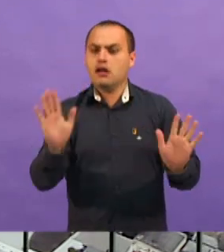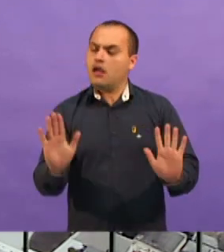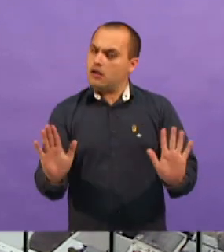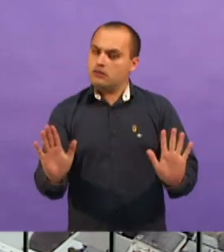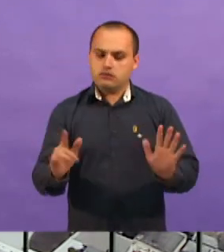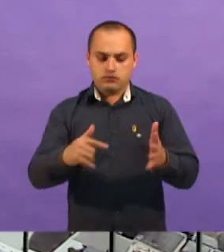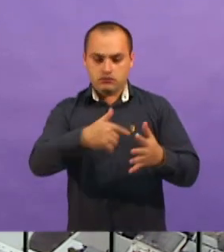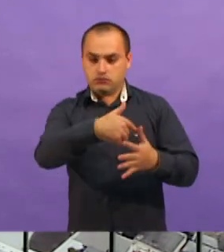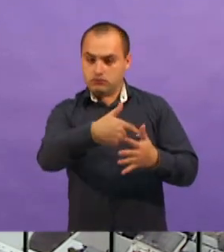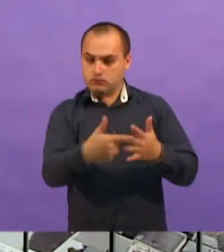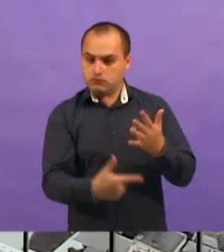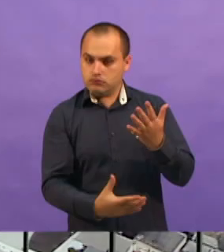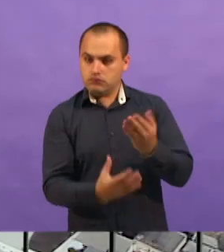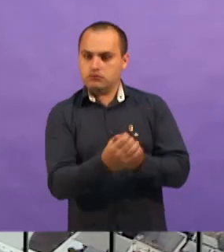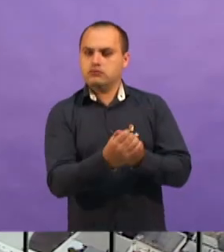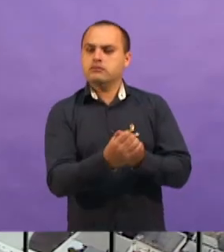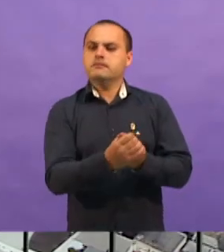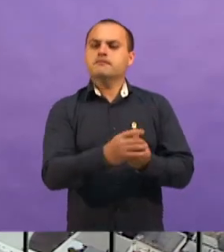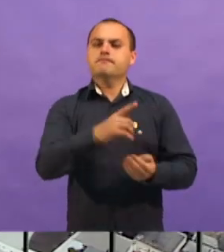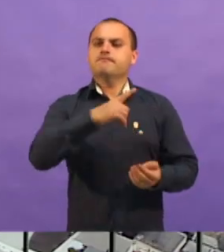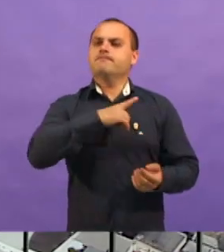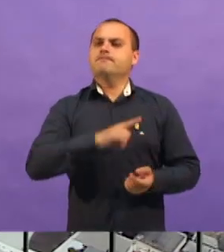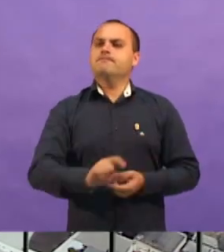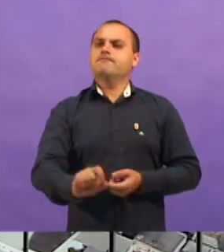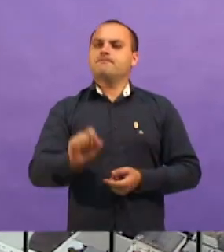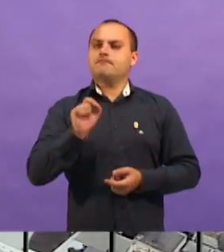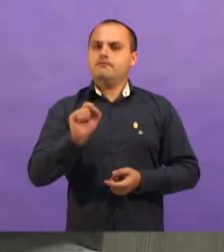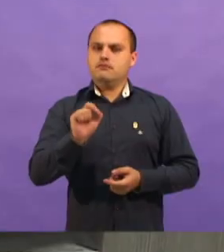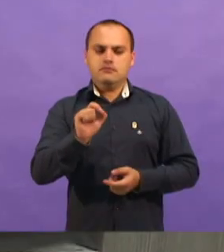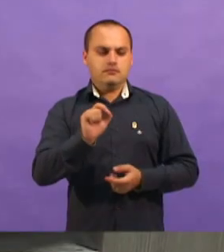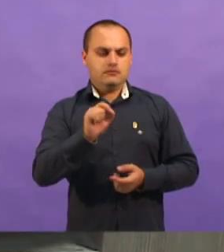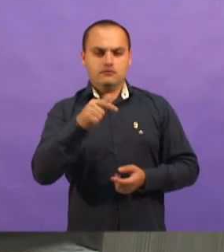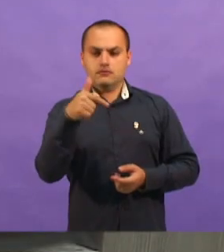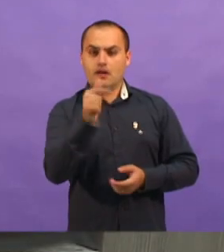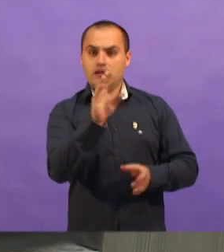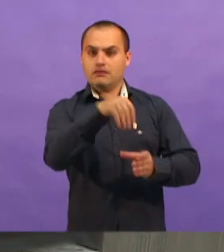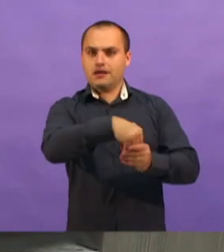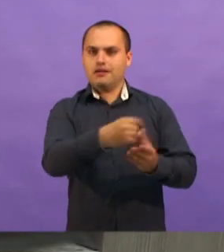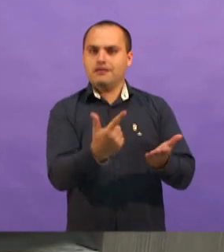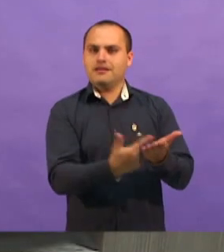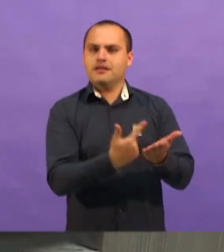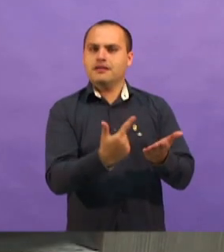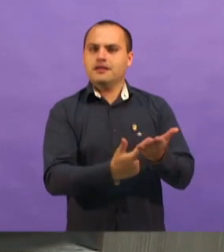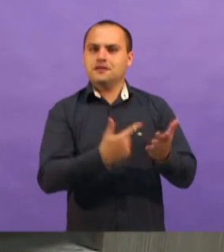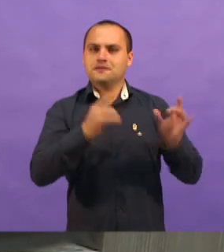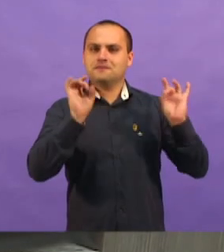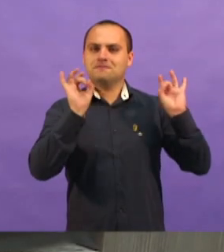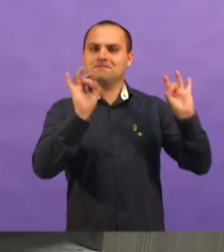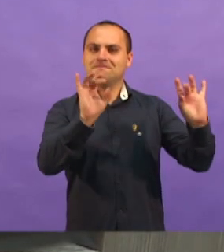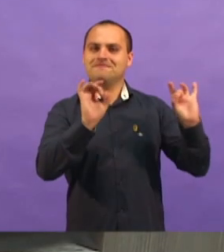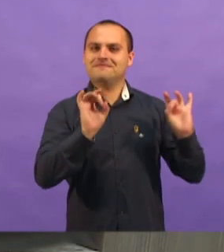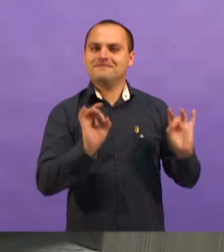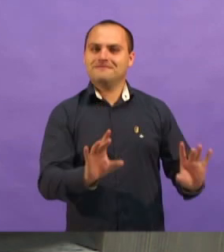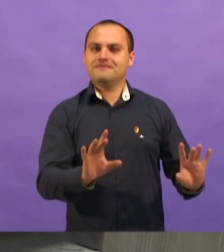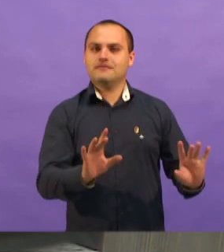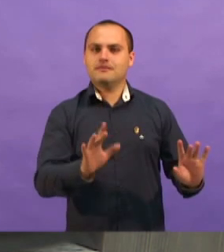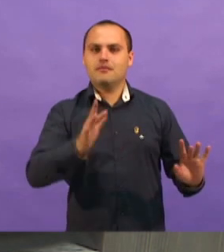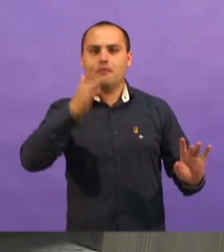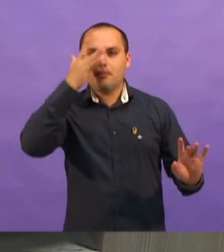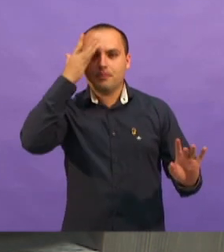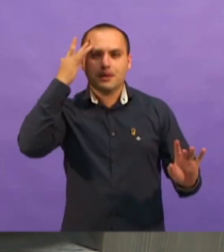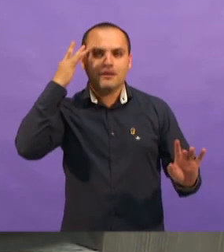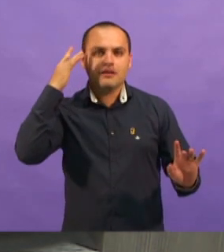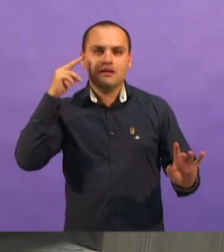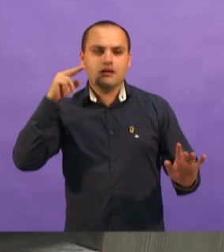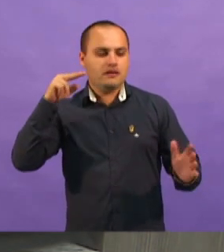anuário traz algo fantástico dentro de si, que é algo que alegra o viver, entende? É algo que